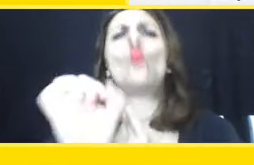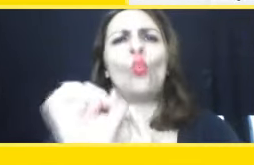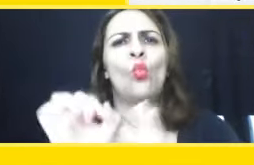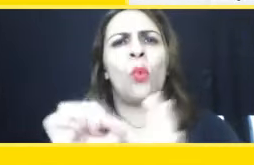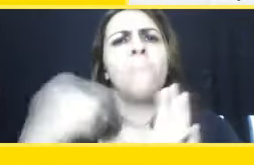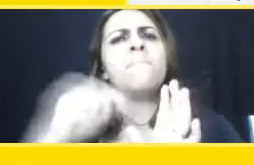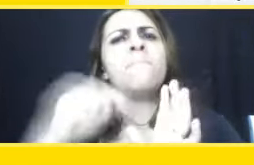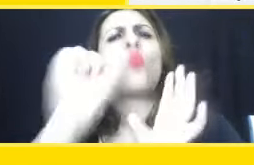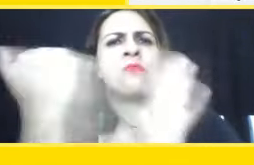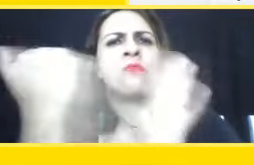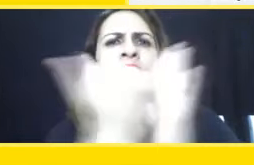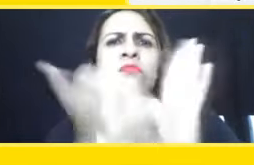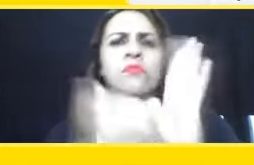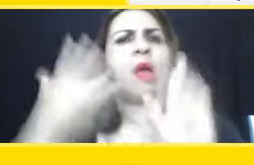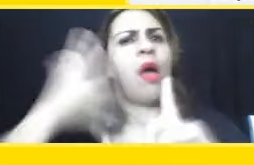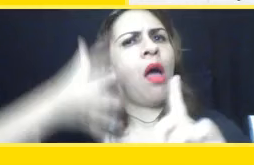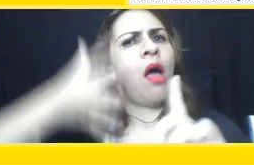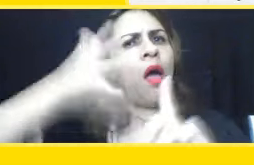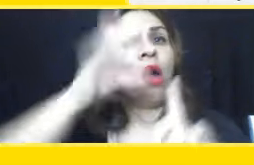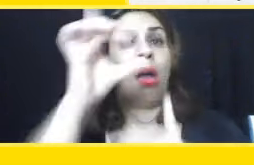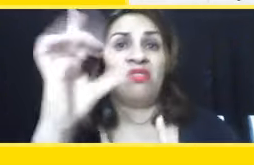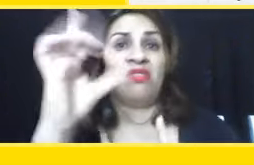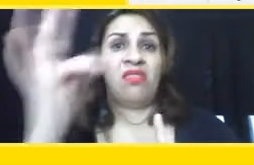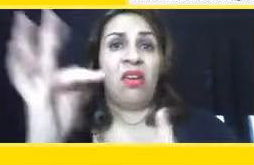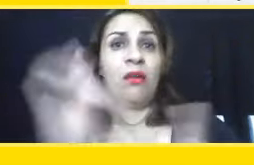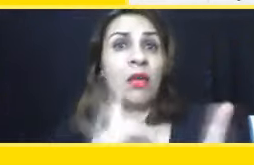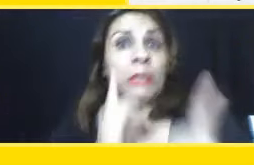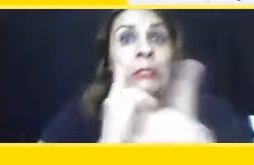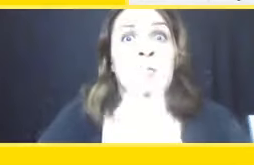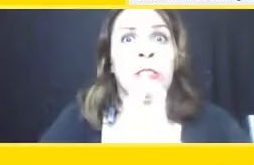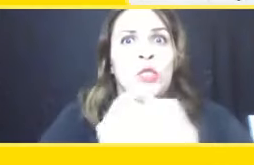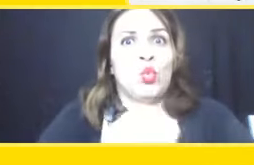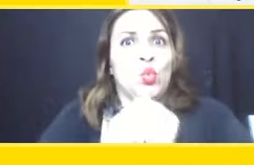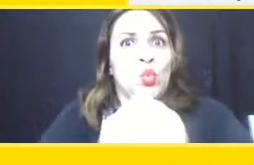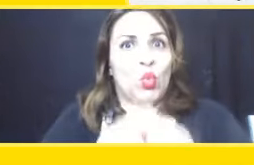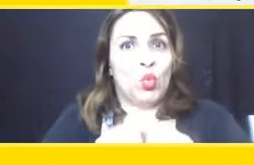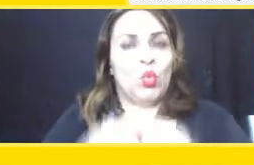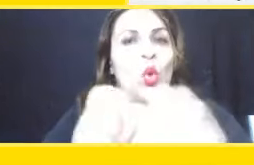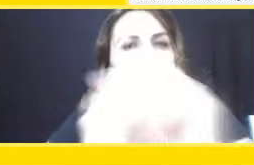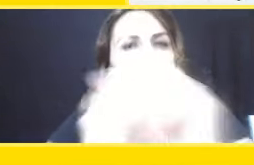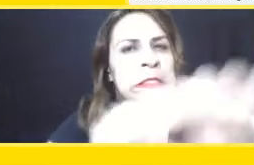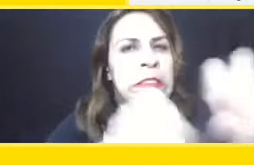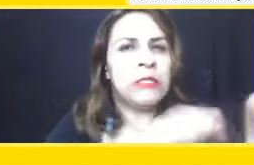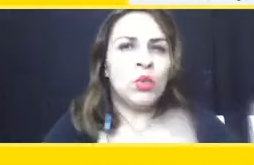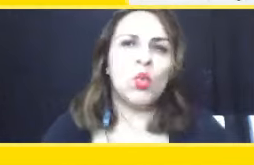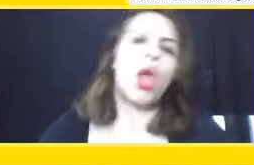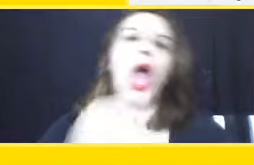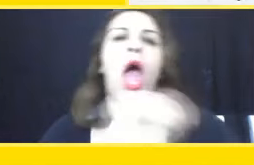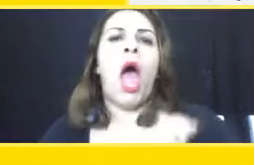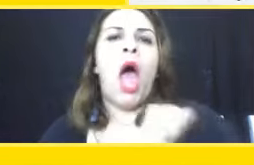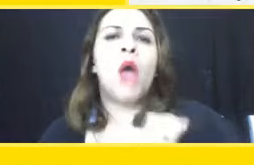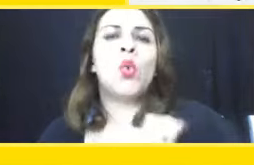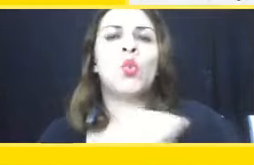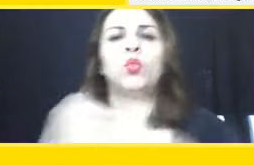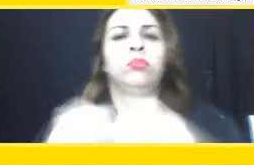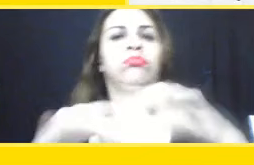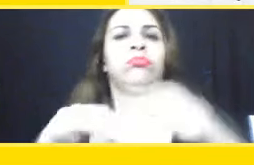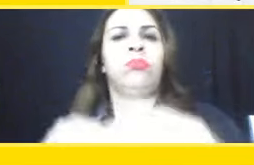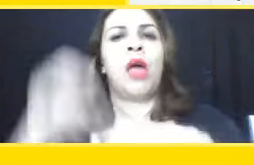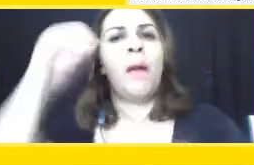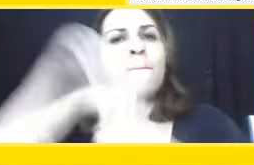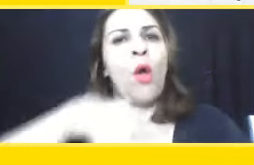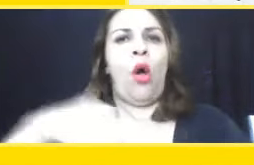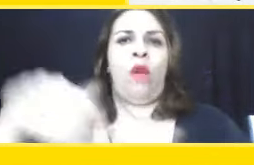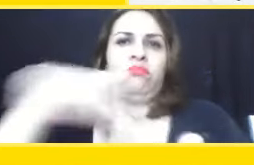para política pública distrital de identificação e acompanhamento educacional dos alunos com epilepsia na rede de ensino do